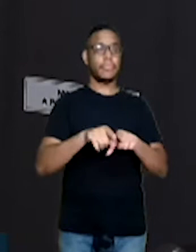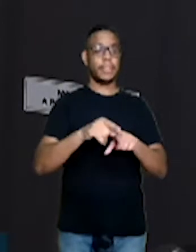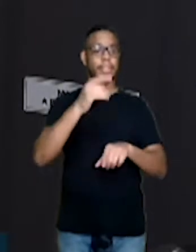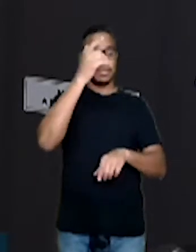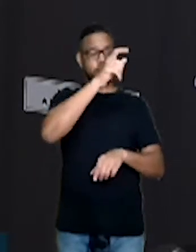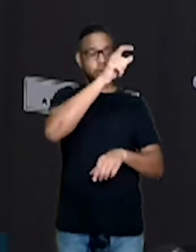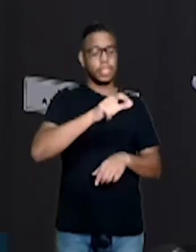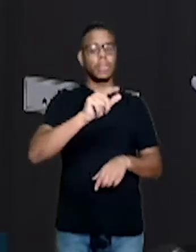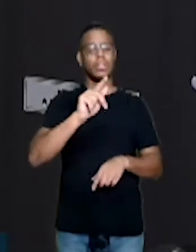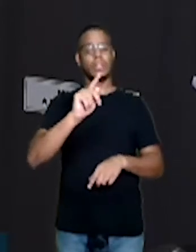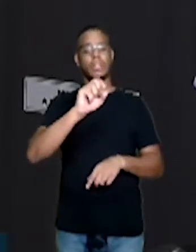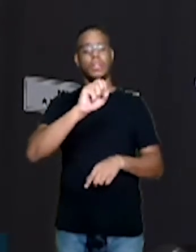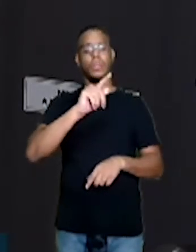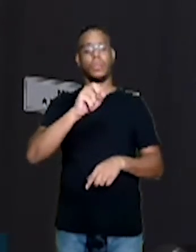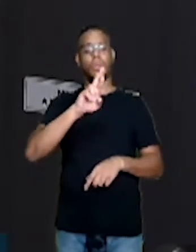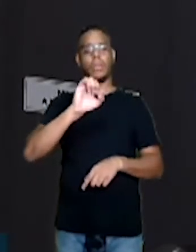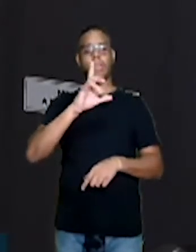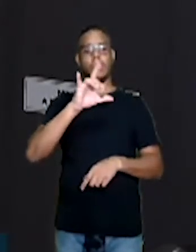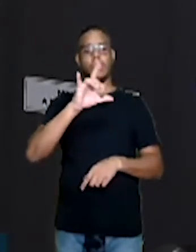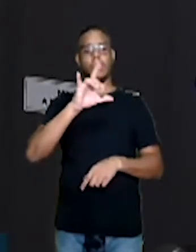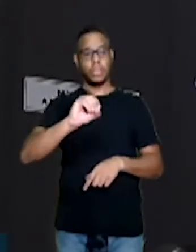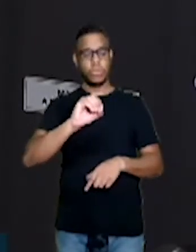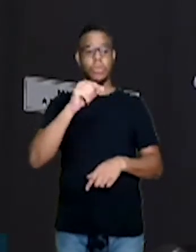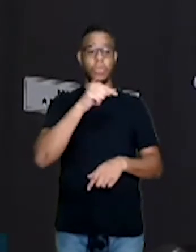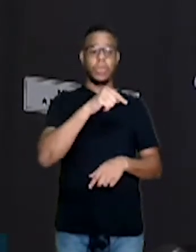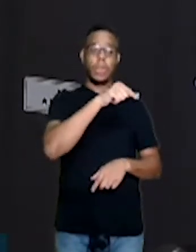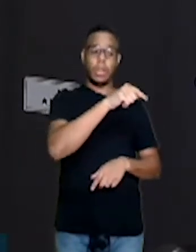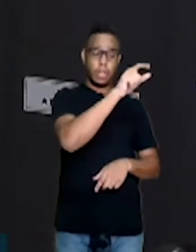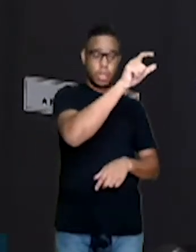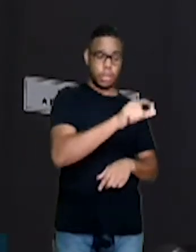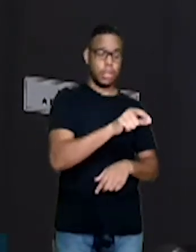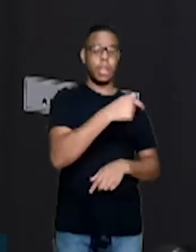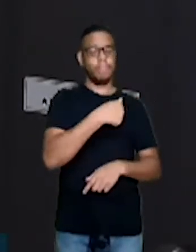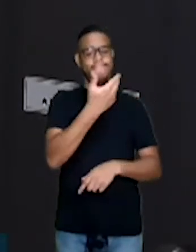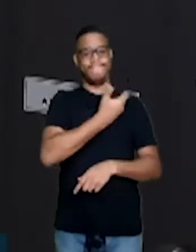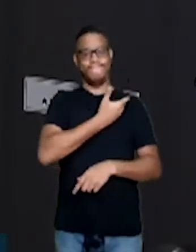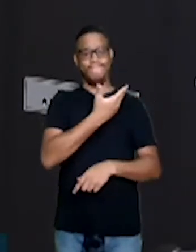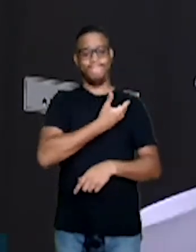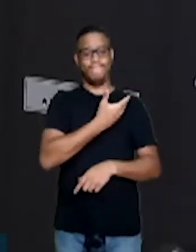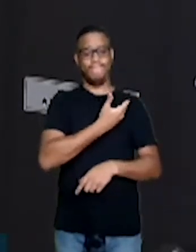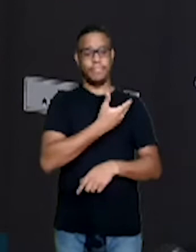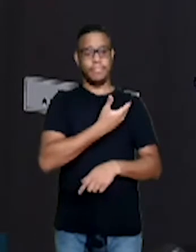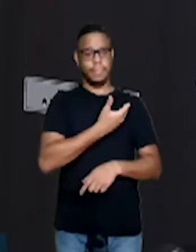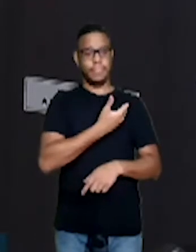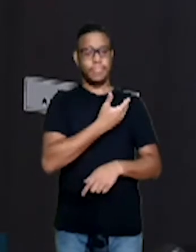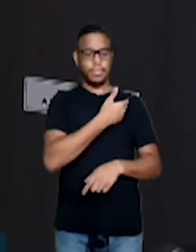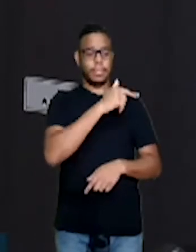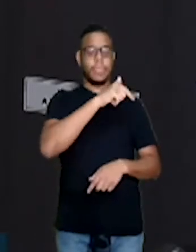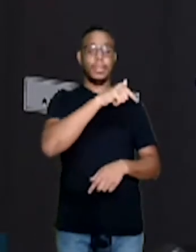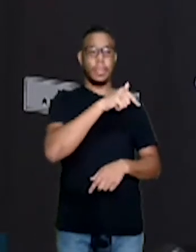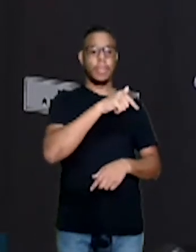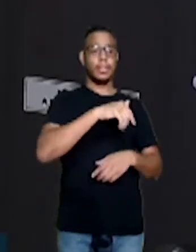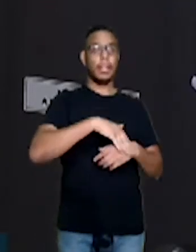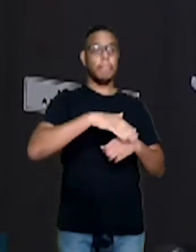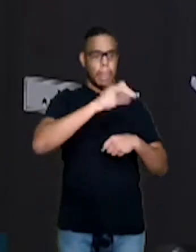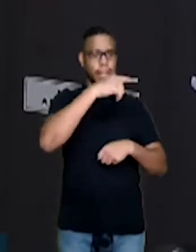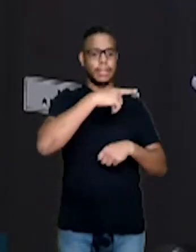Horácio, que é um grande amigo, um dos maiores